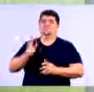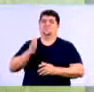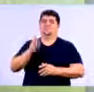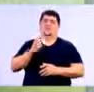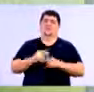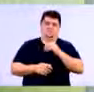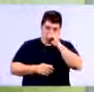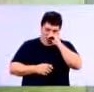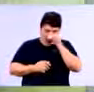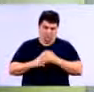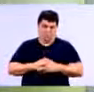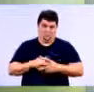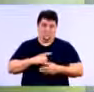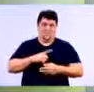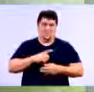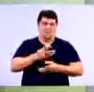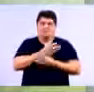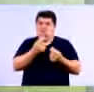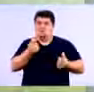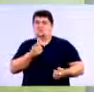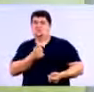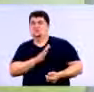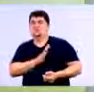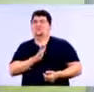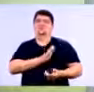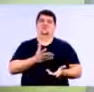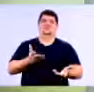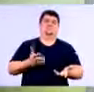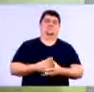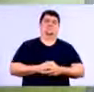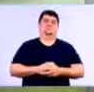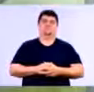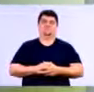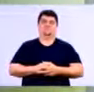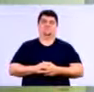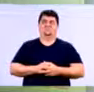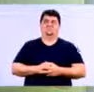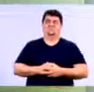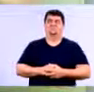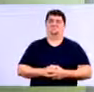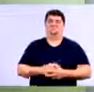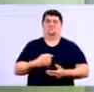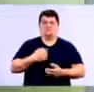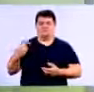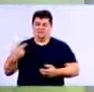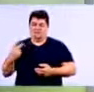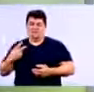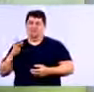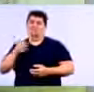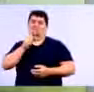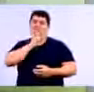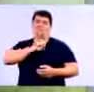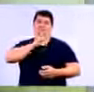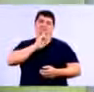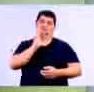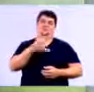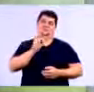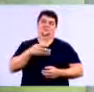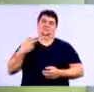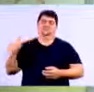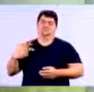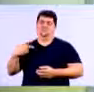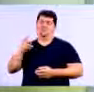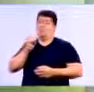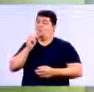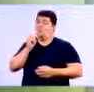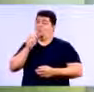Denise? Muito dinheiro. Mas é assim, pessoal. Eu e a Denise, já estamos velhinhos, né, Denise? A gente está quase se